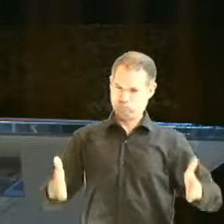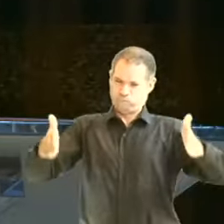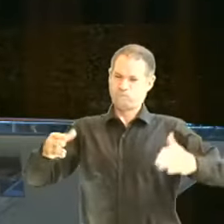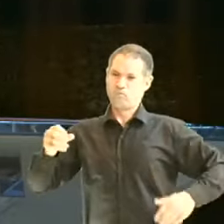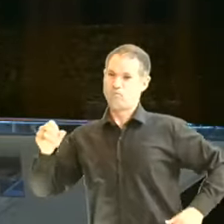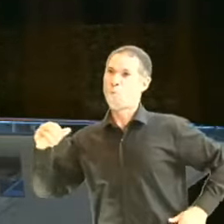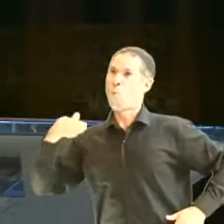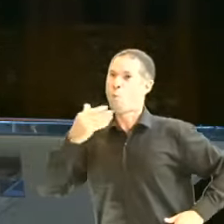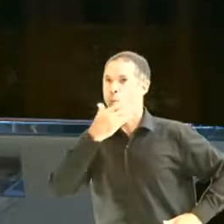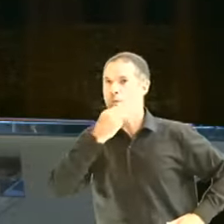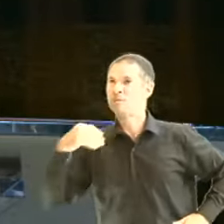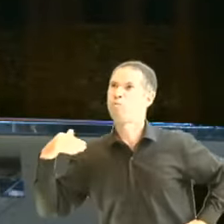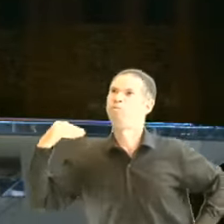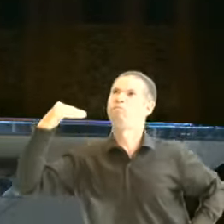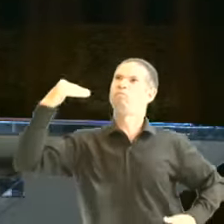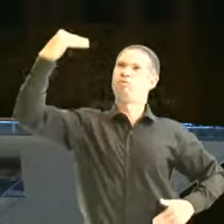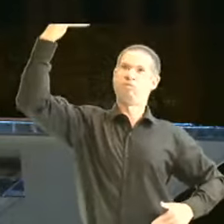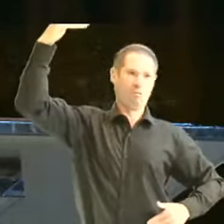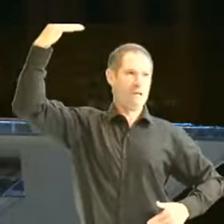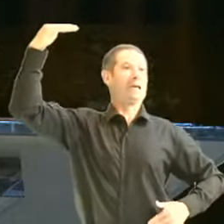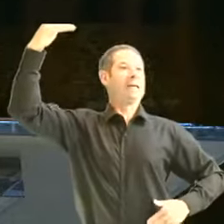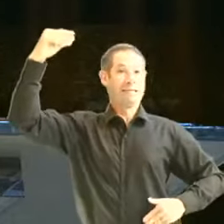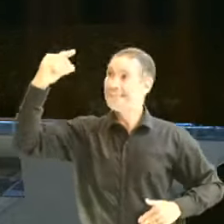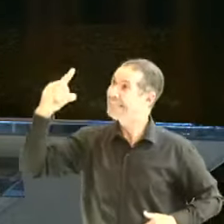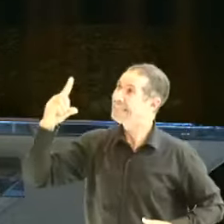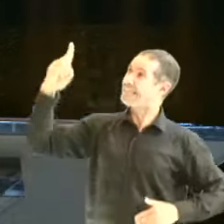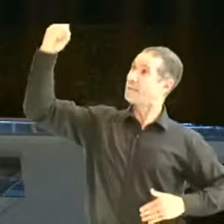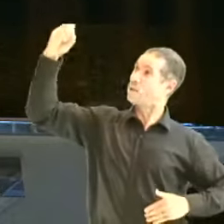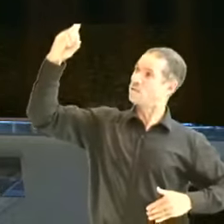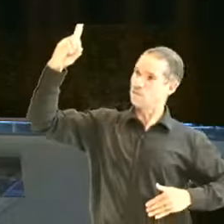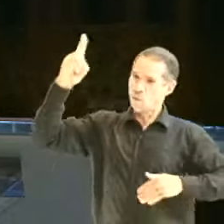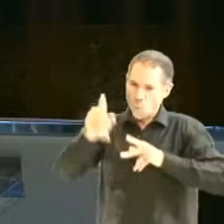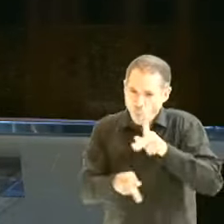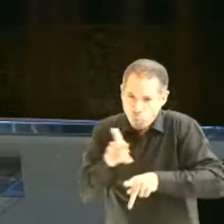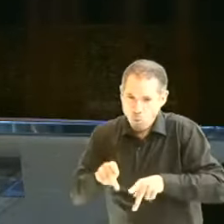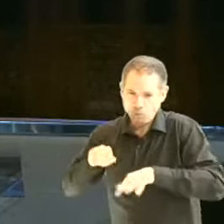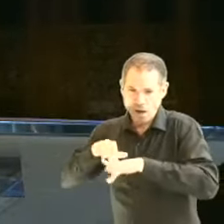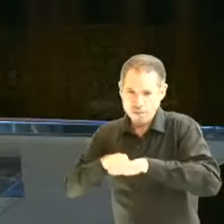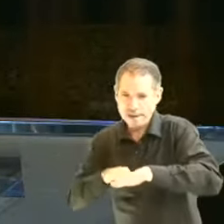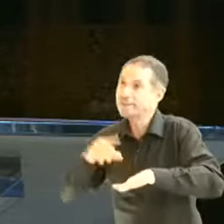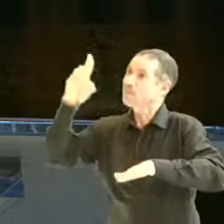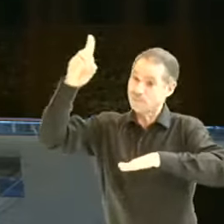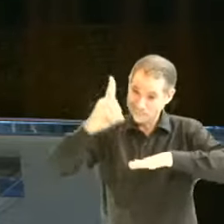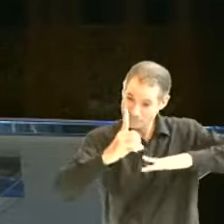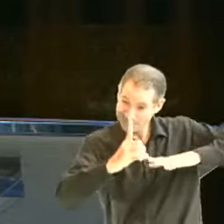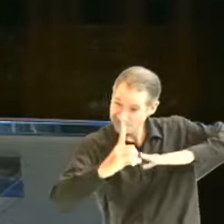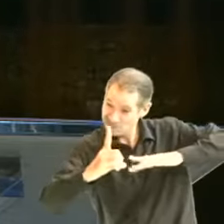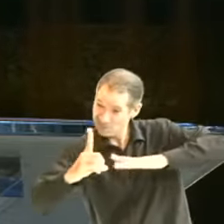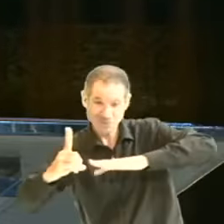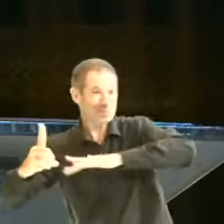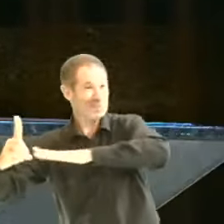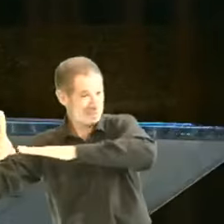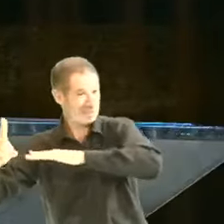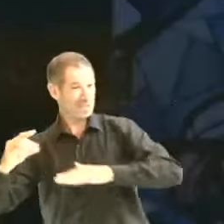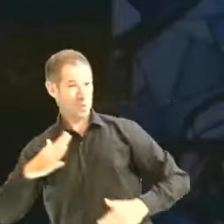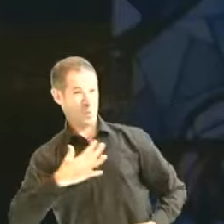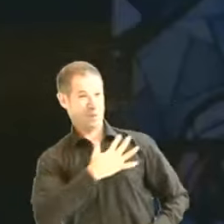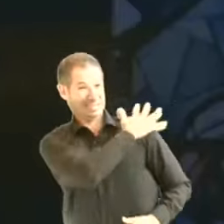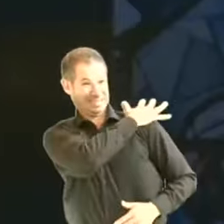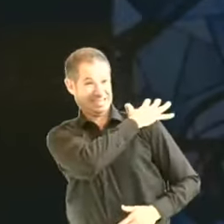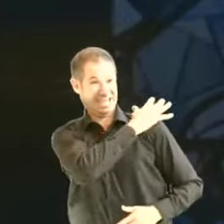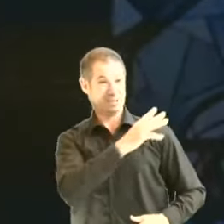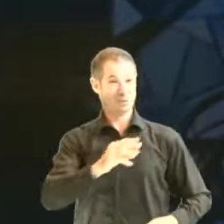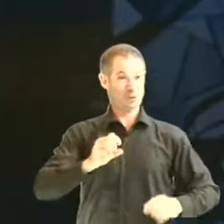gigantes. E Deus vai à frente do seu povo. E era uma coisa tão tremenda, que o exército